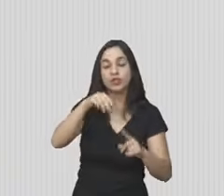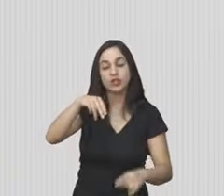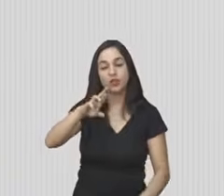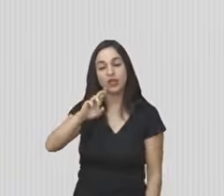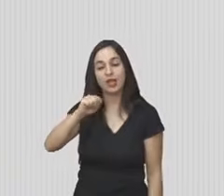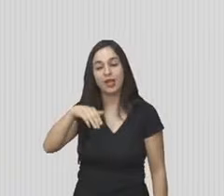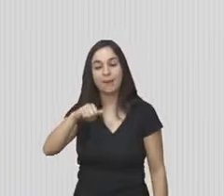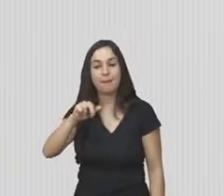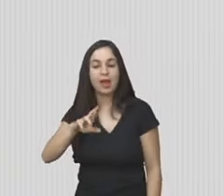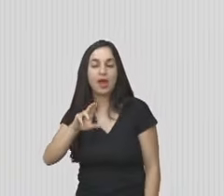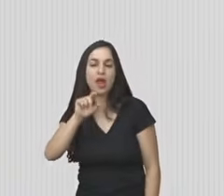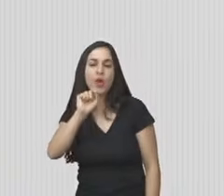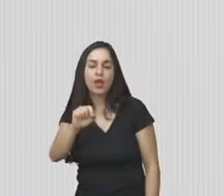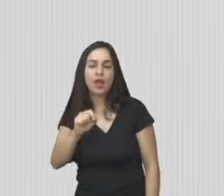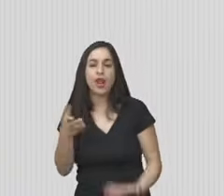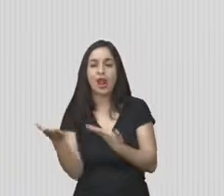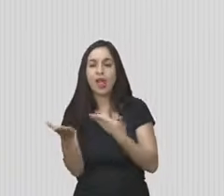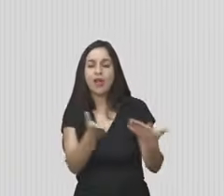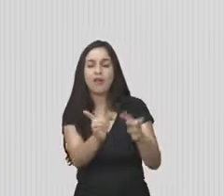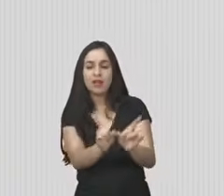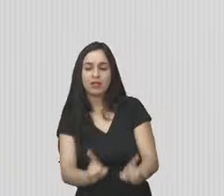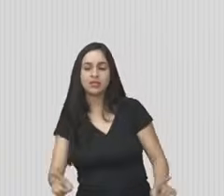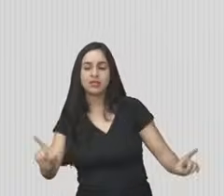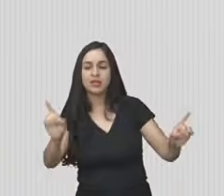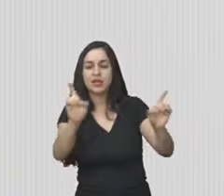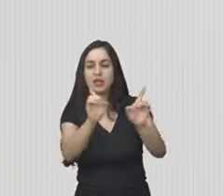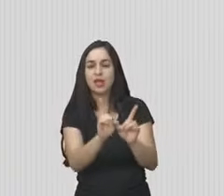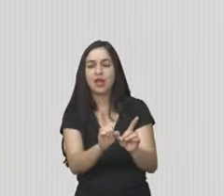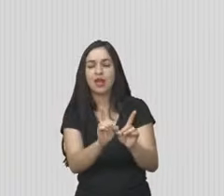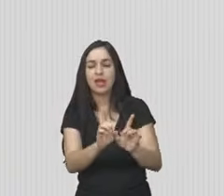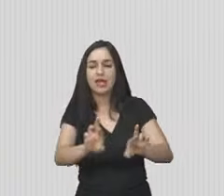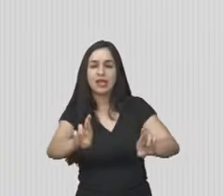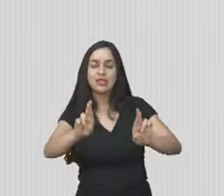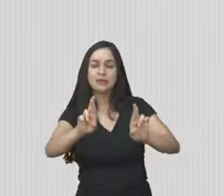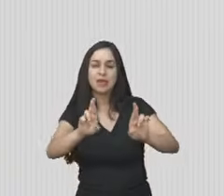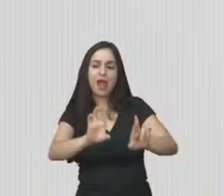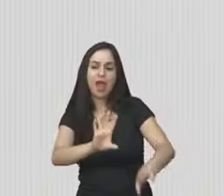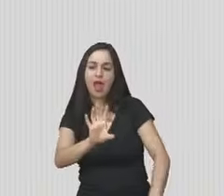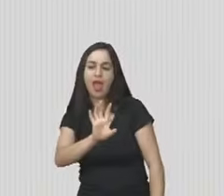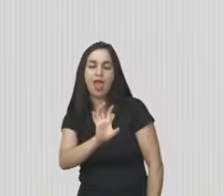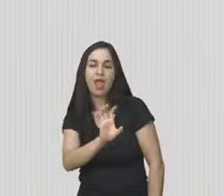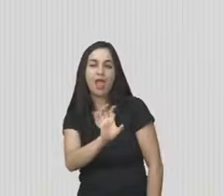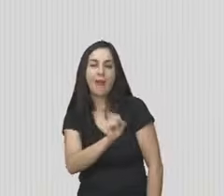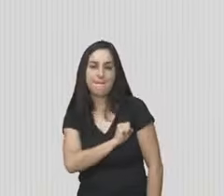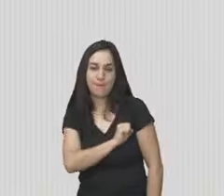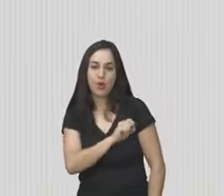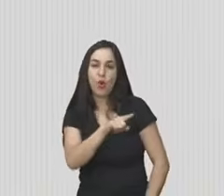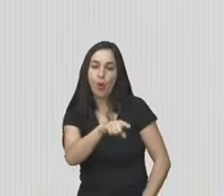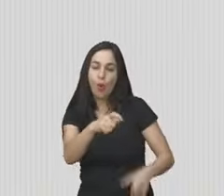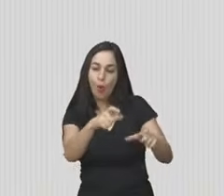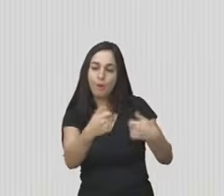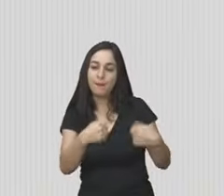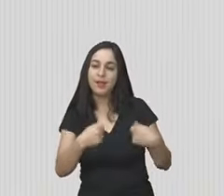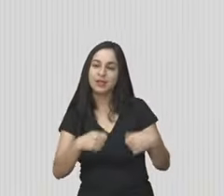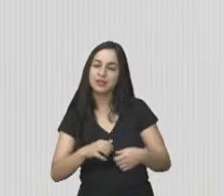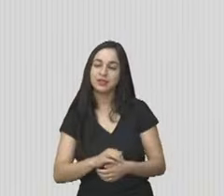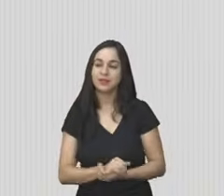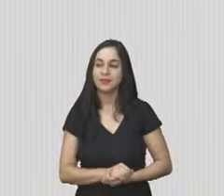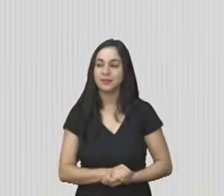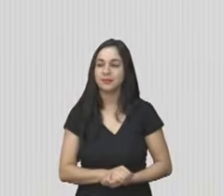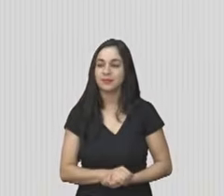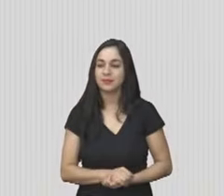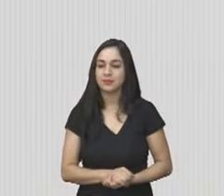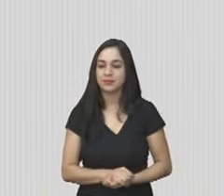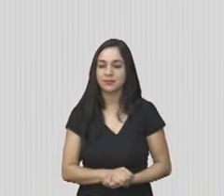só: levar dignidade, esperança e amor onde tiver necessidade.